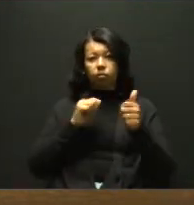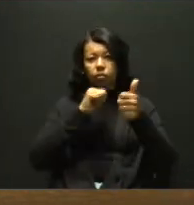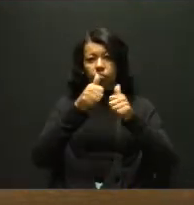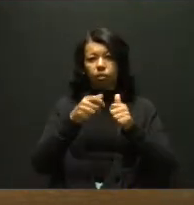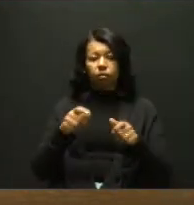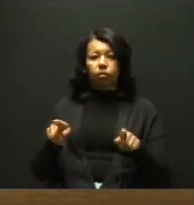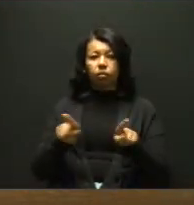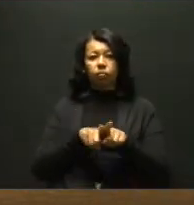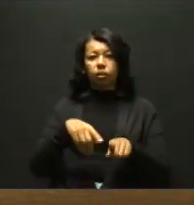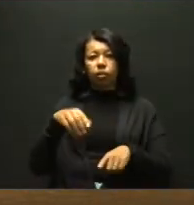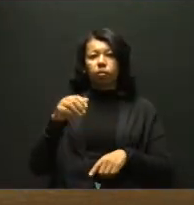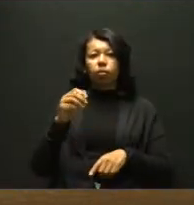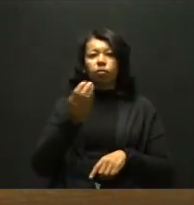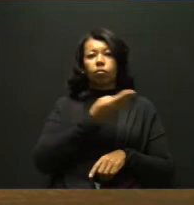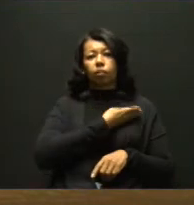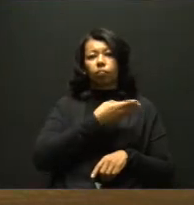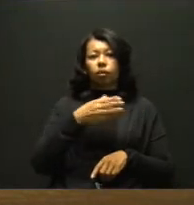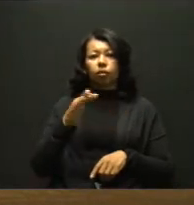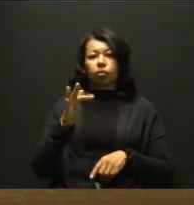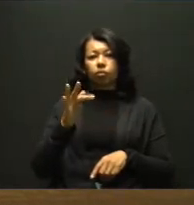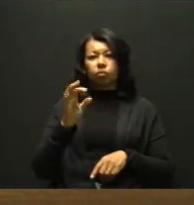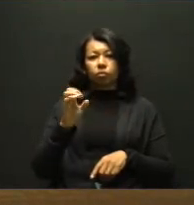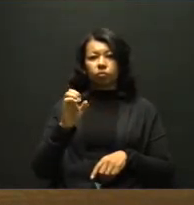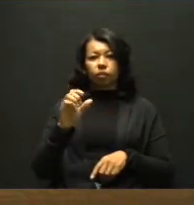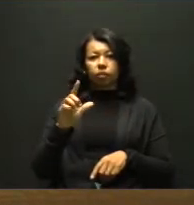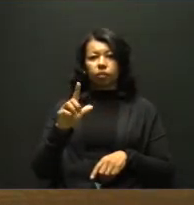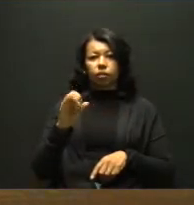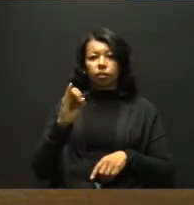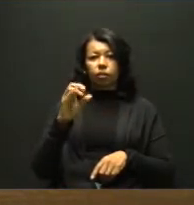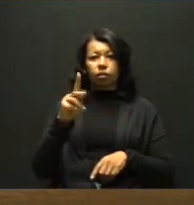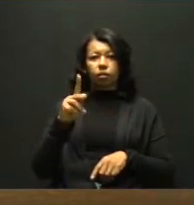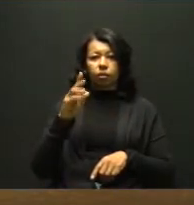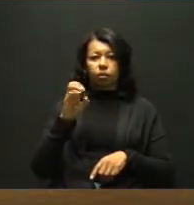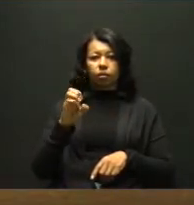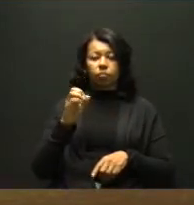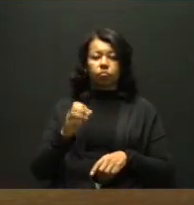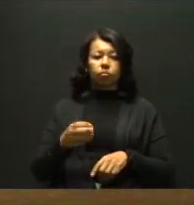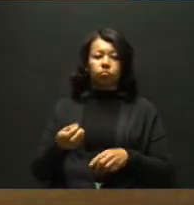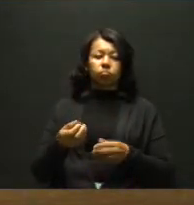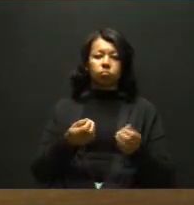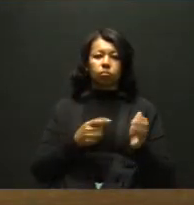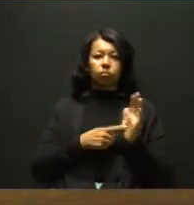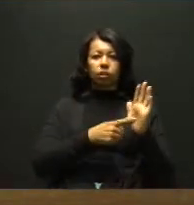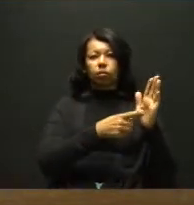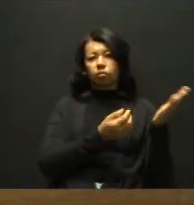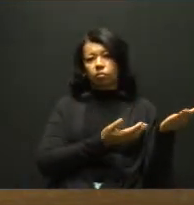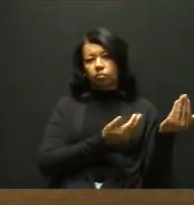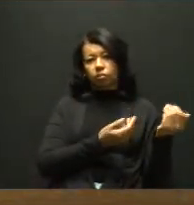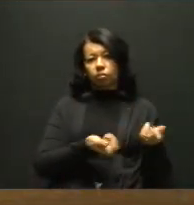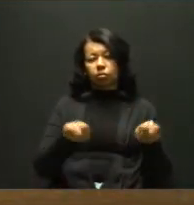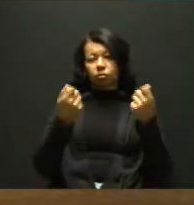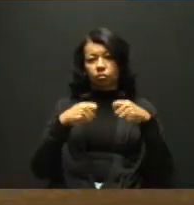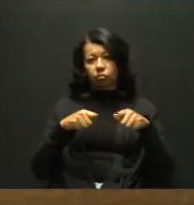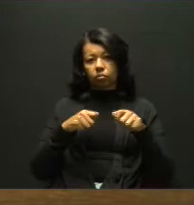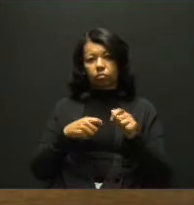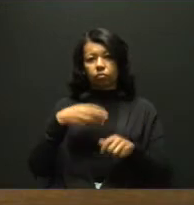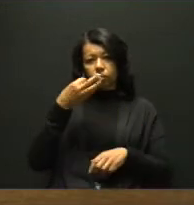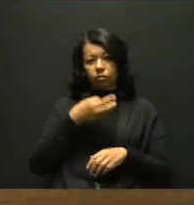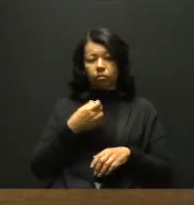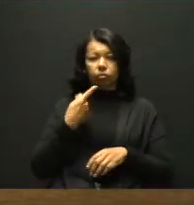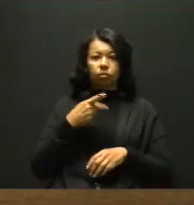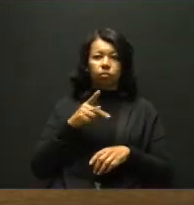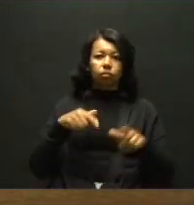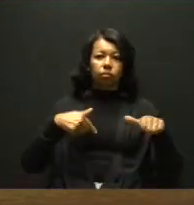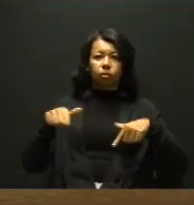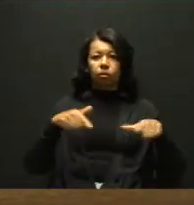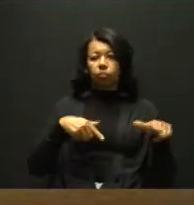felipe juventude propostas de trabalhos desenvolvidos serão desenvolvidos